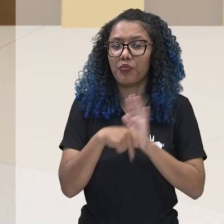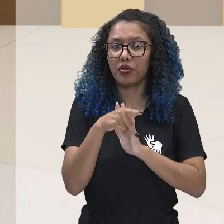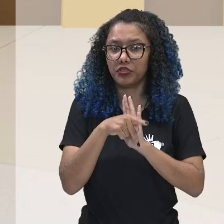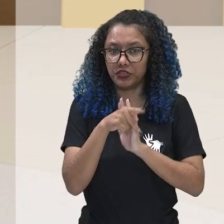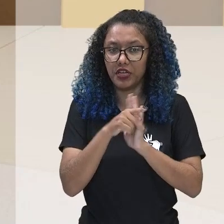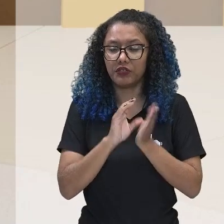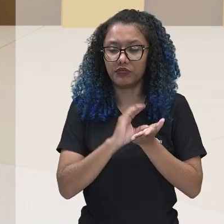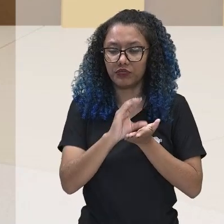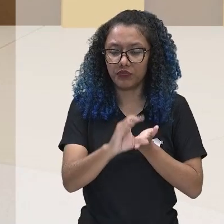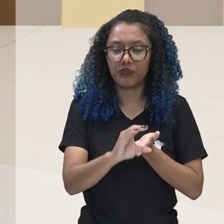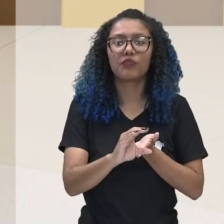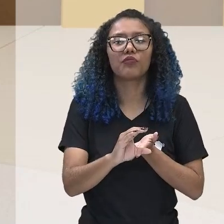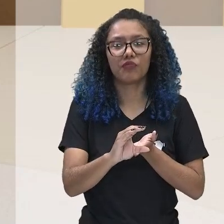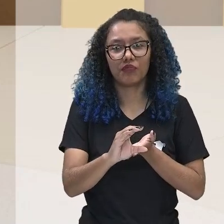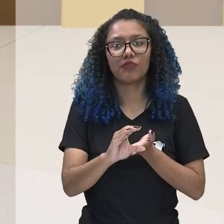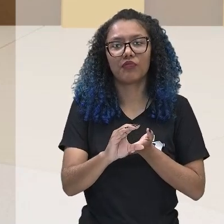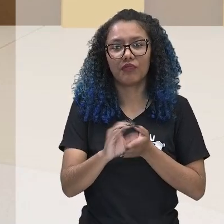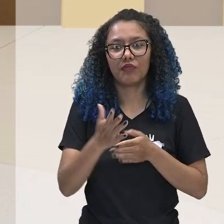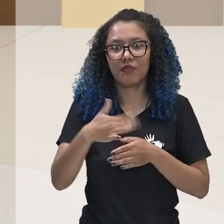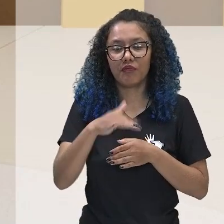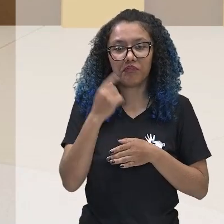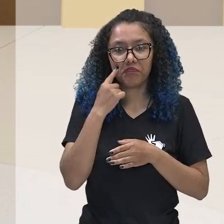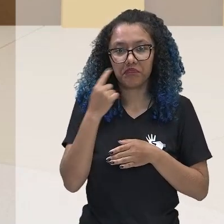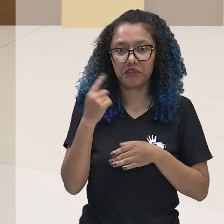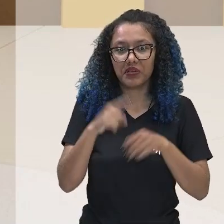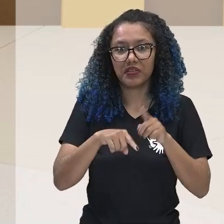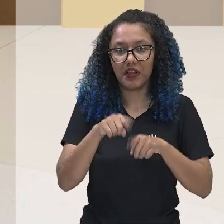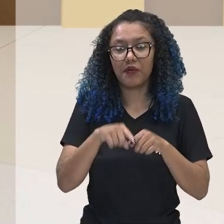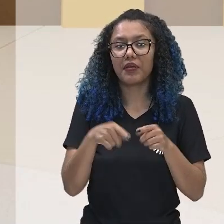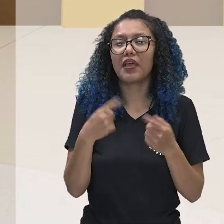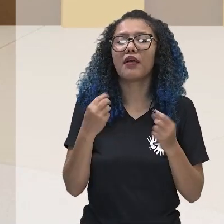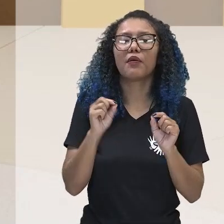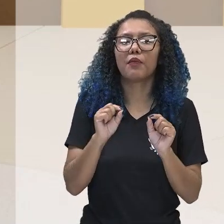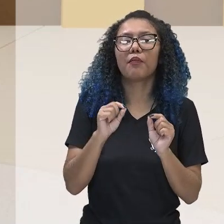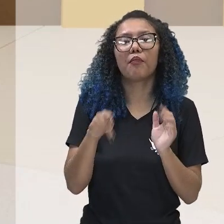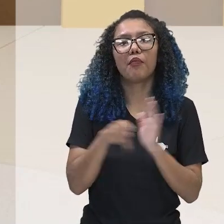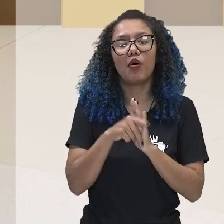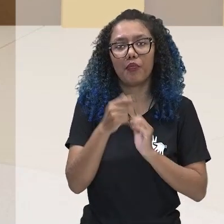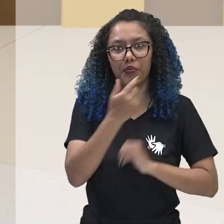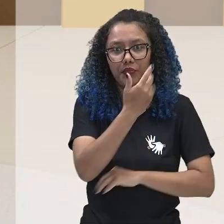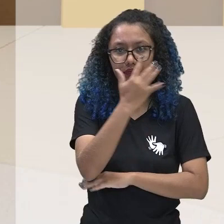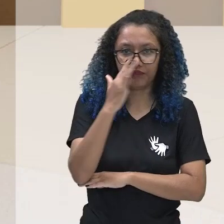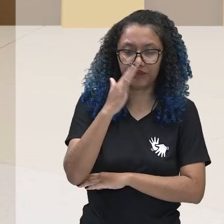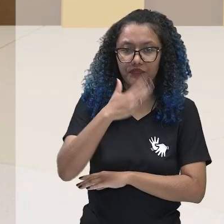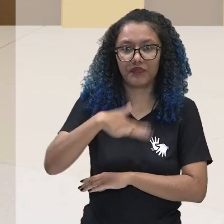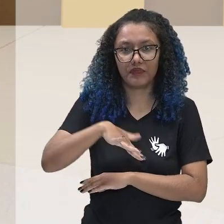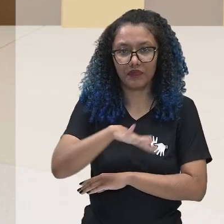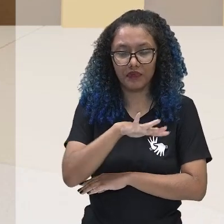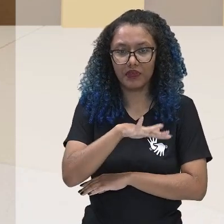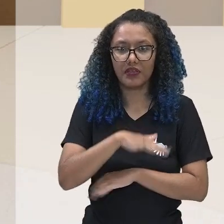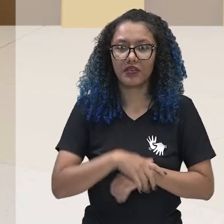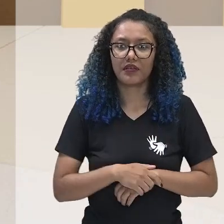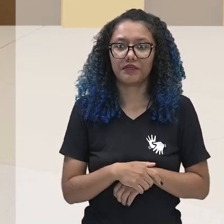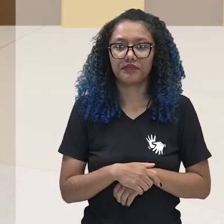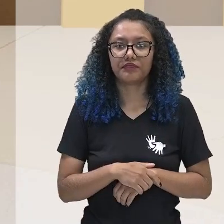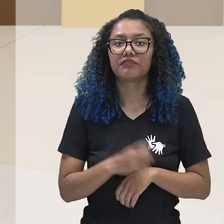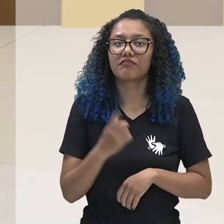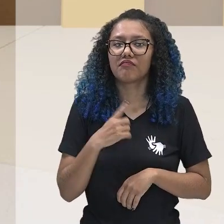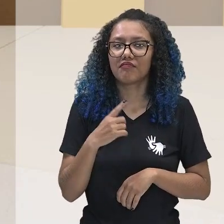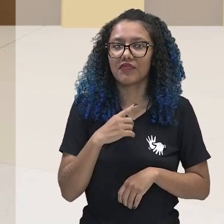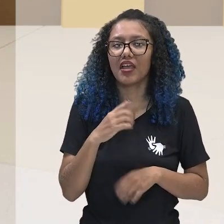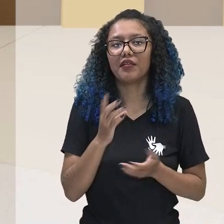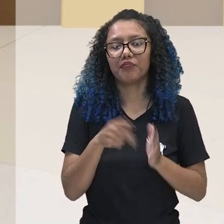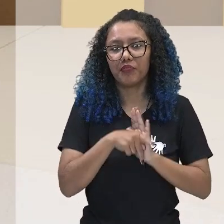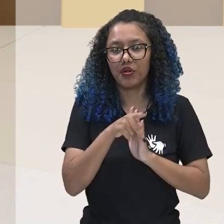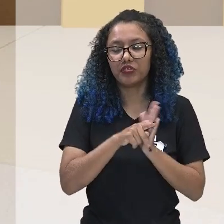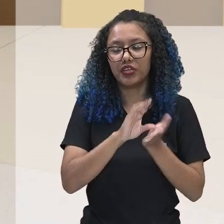vai beneficiar algo que é da terra. Então, a gente tem aqui na região incentivos financeiros voltados para a